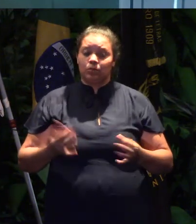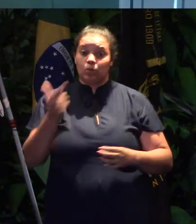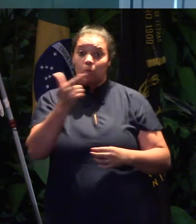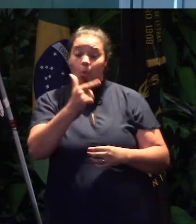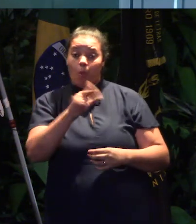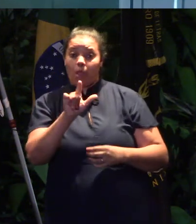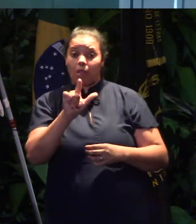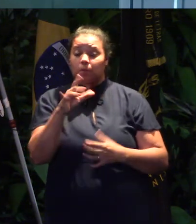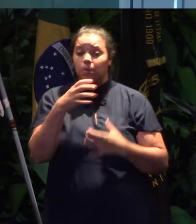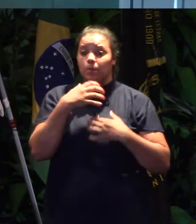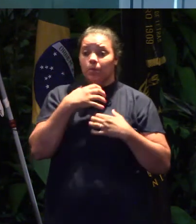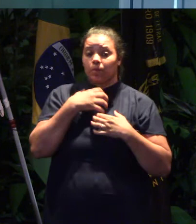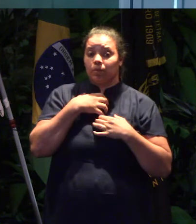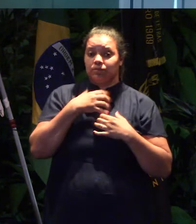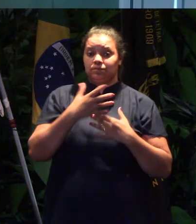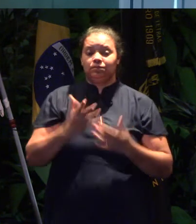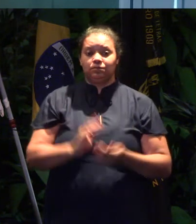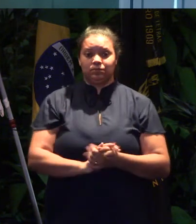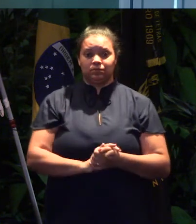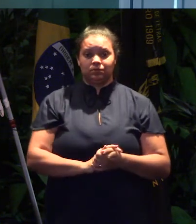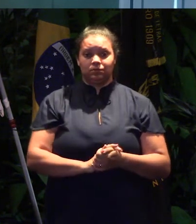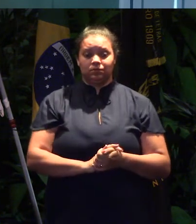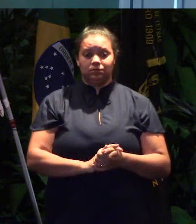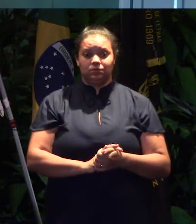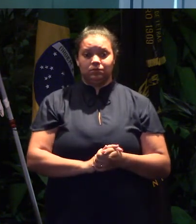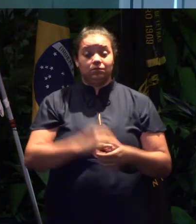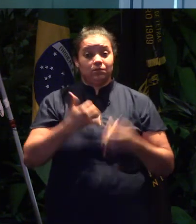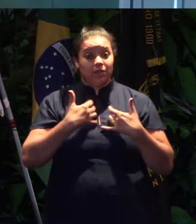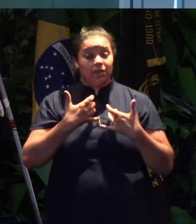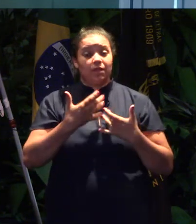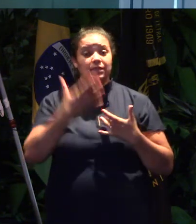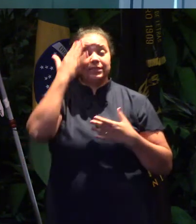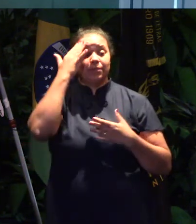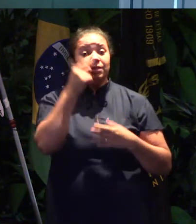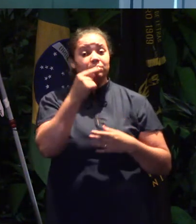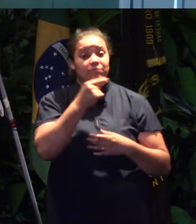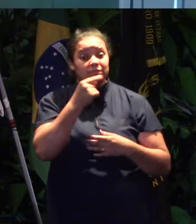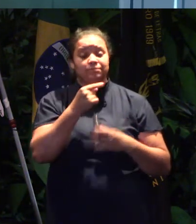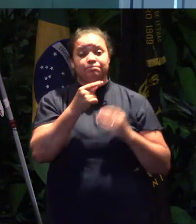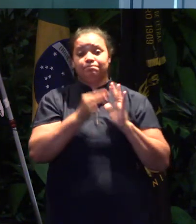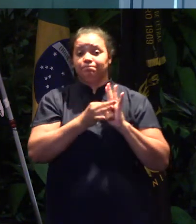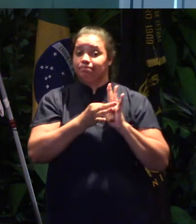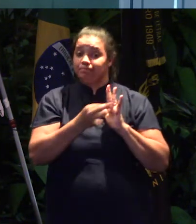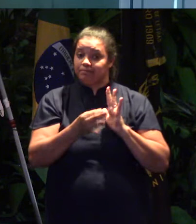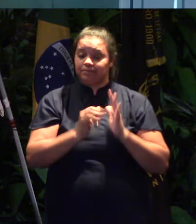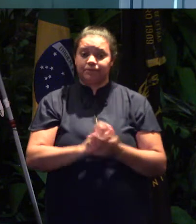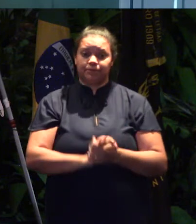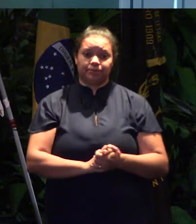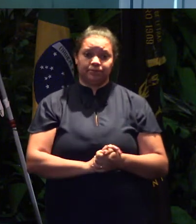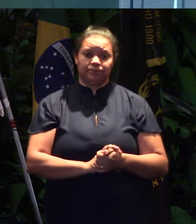eu gostaria de ouvir você falando sobre o livro. O que que você sentiu quando leu Ensaio sobre a